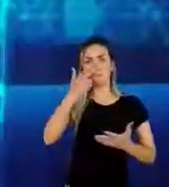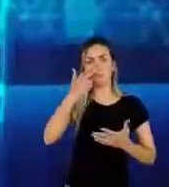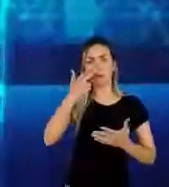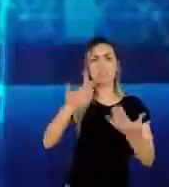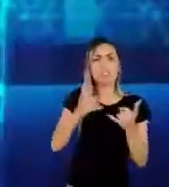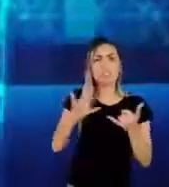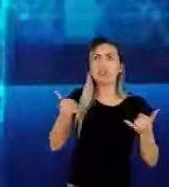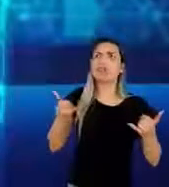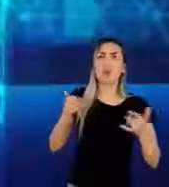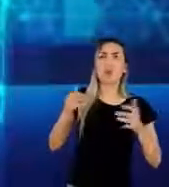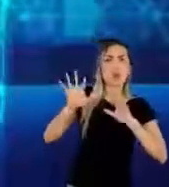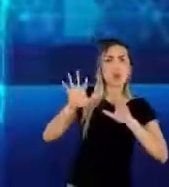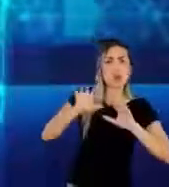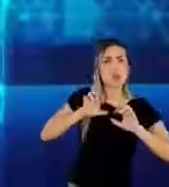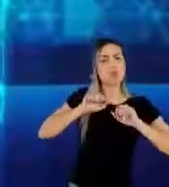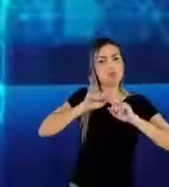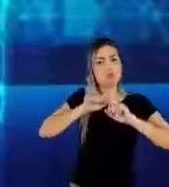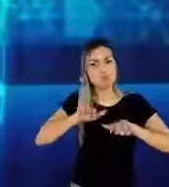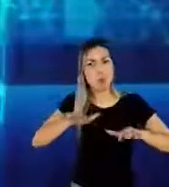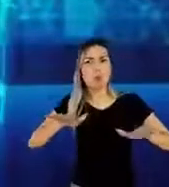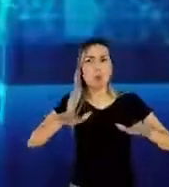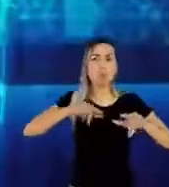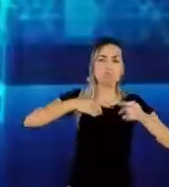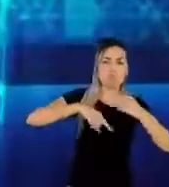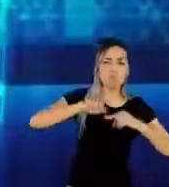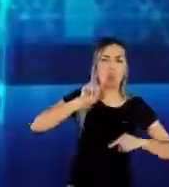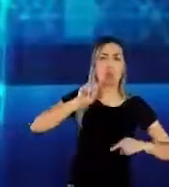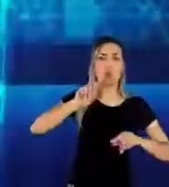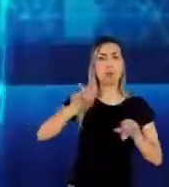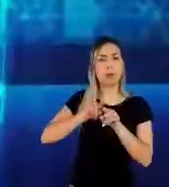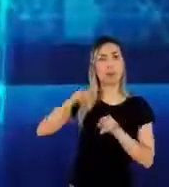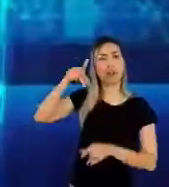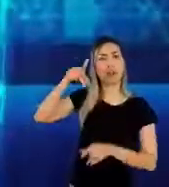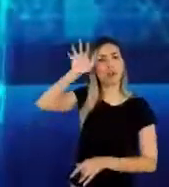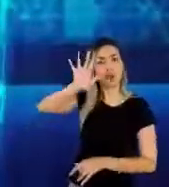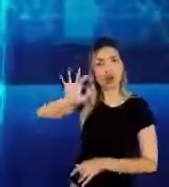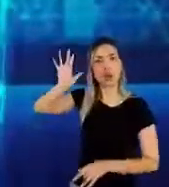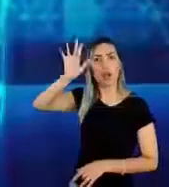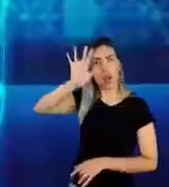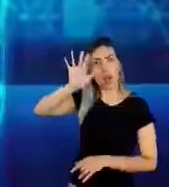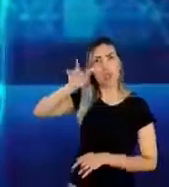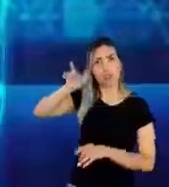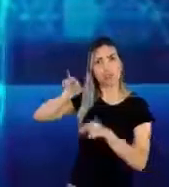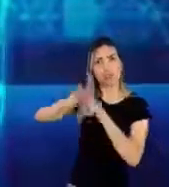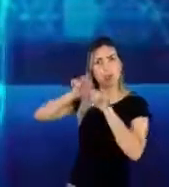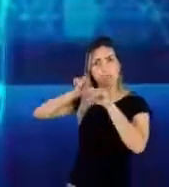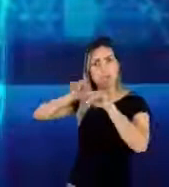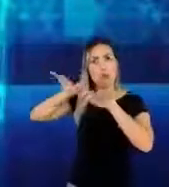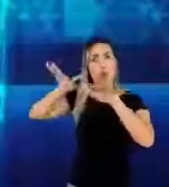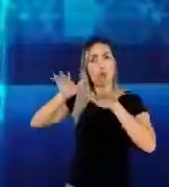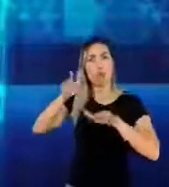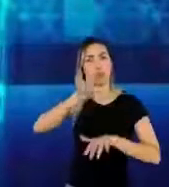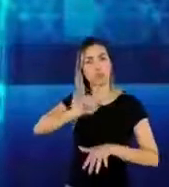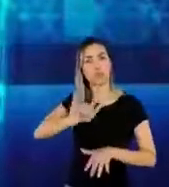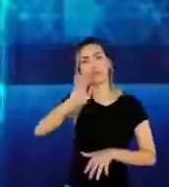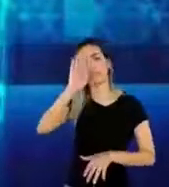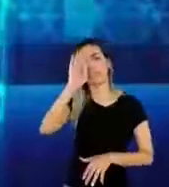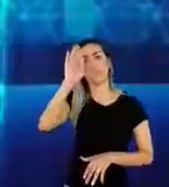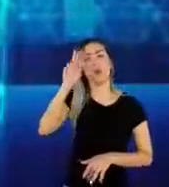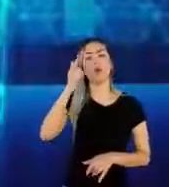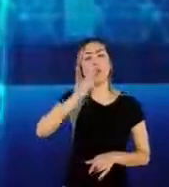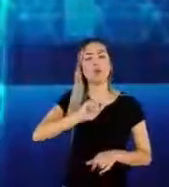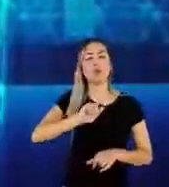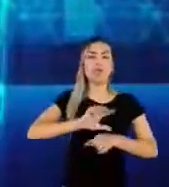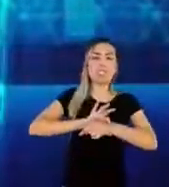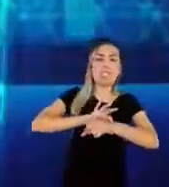que em grande medida está sendo produzida na região nordeste brasileira, ela foi fundamental para garantir a segurança eletroenergética